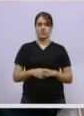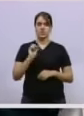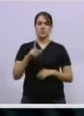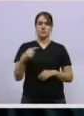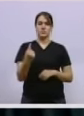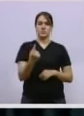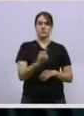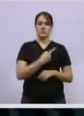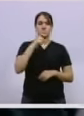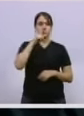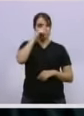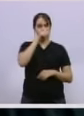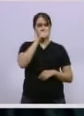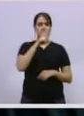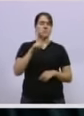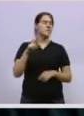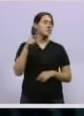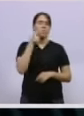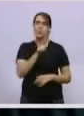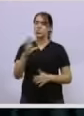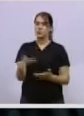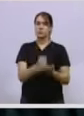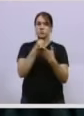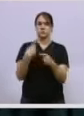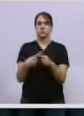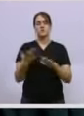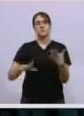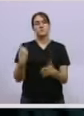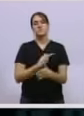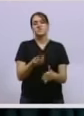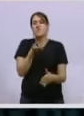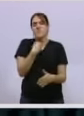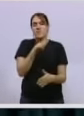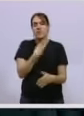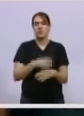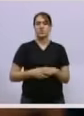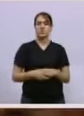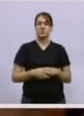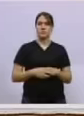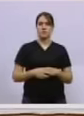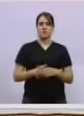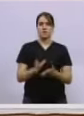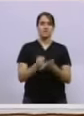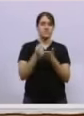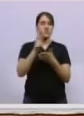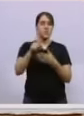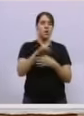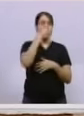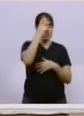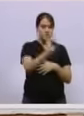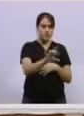nós corremos o risco de não chegar a ela por uma negligência. A salvação está garantida,